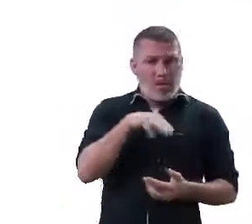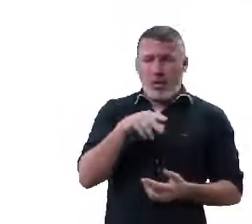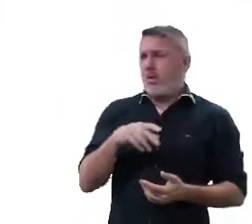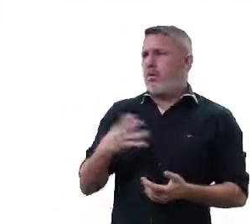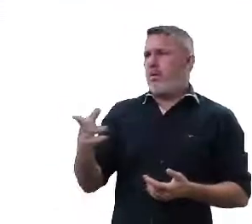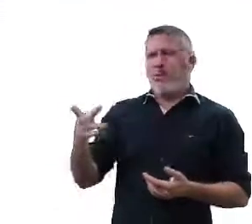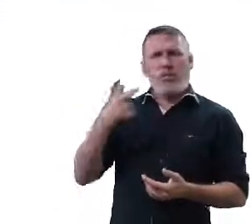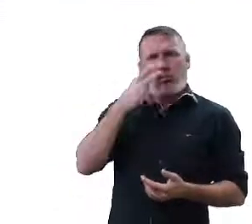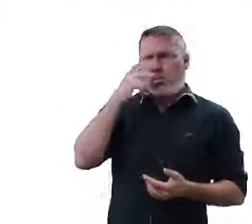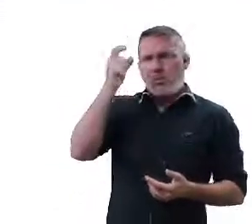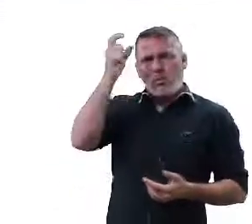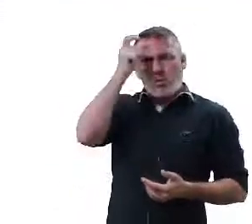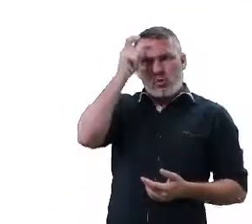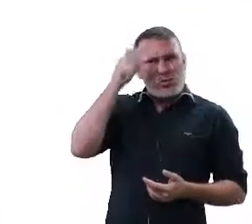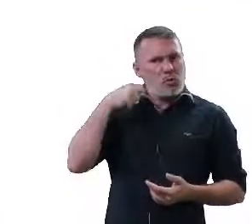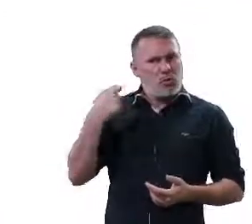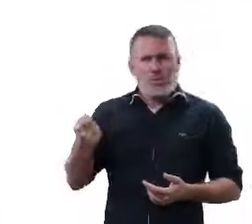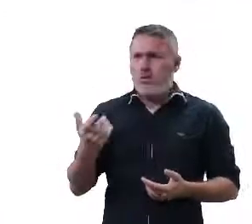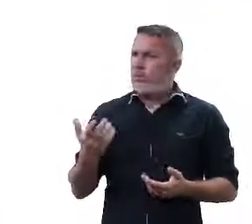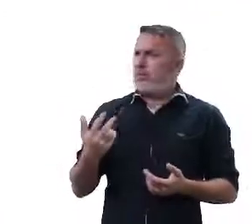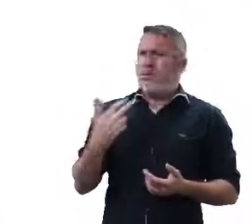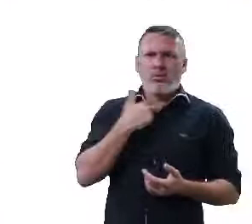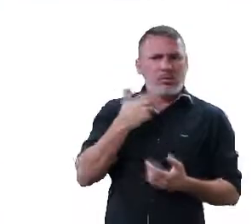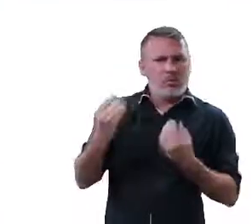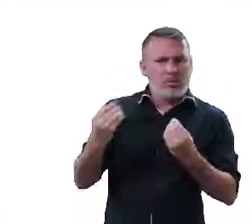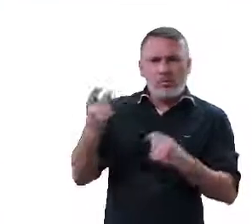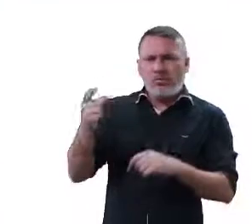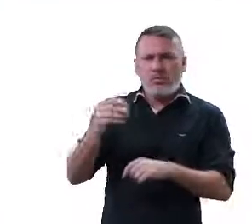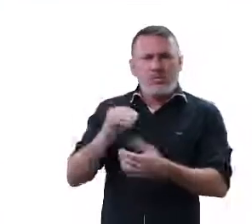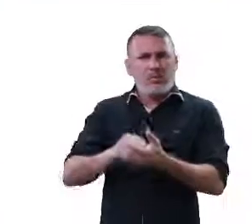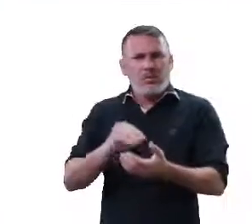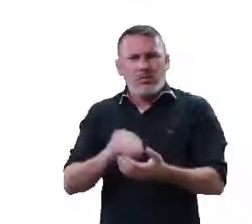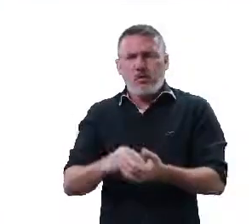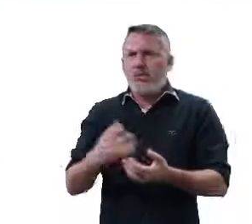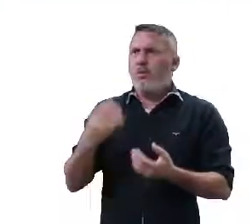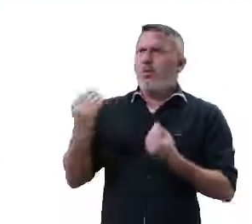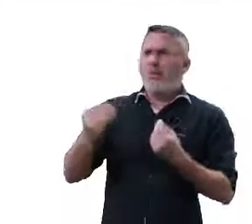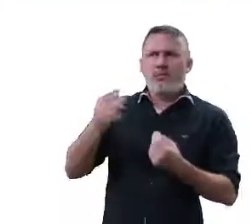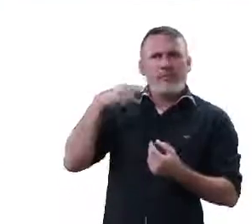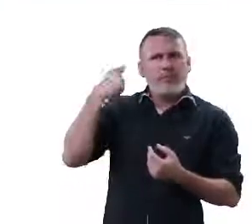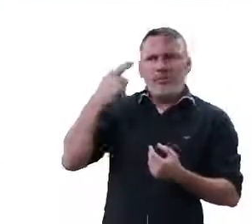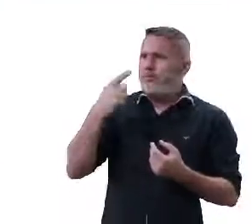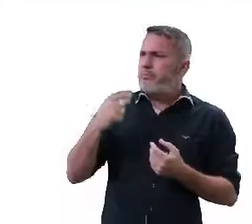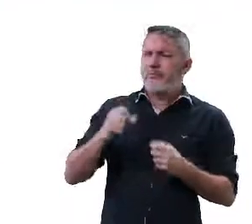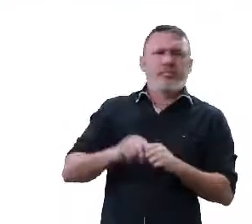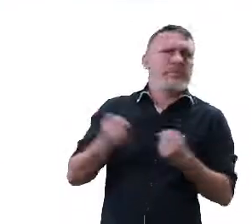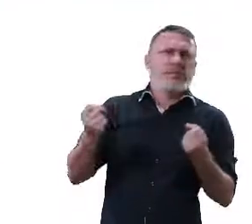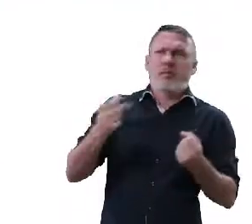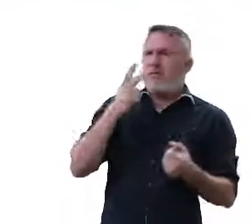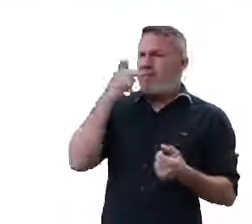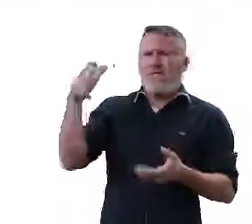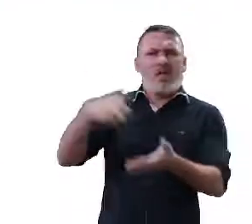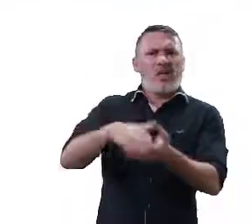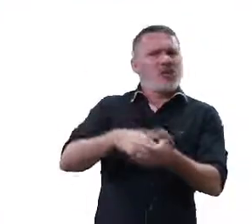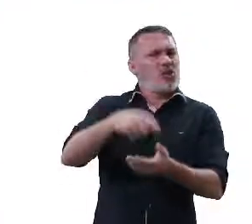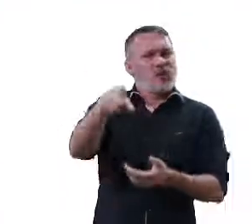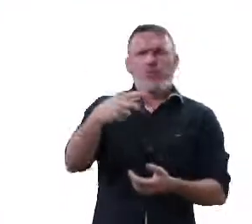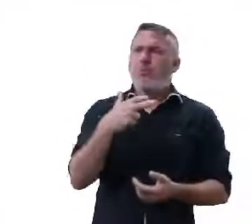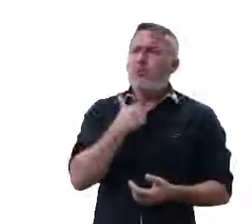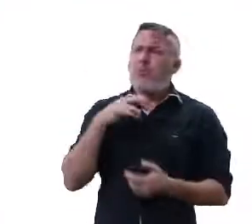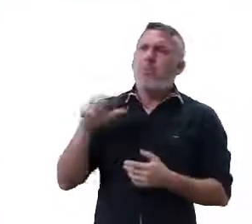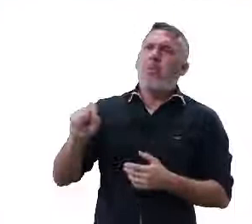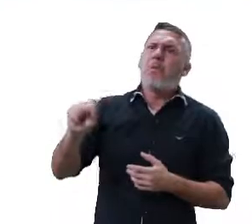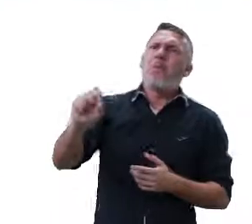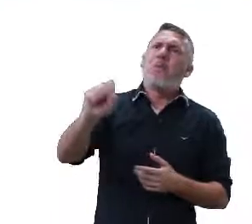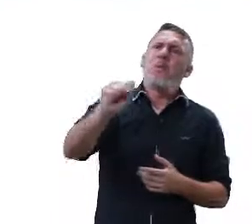né? Ou me deserdariam, ou em situações mais tranquilas me colocariam de